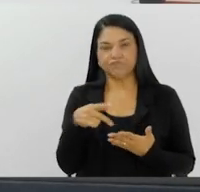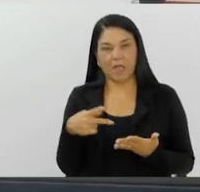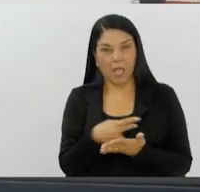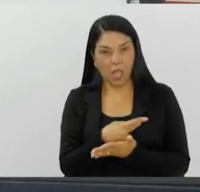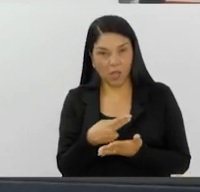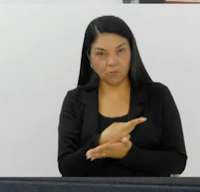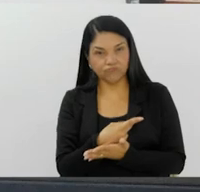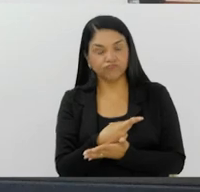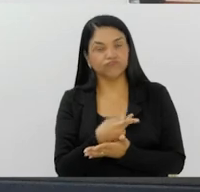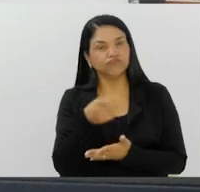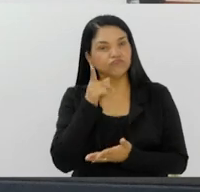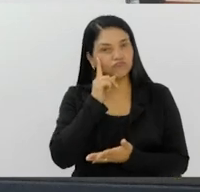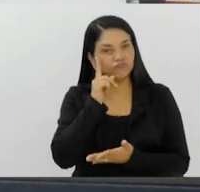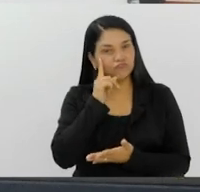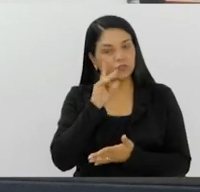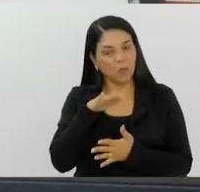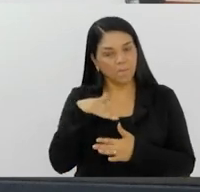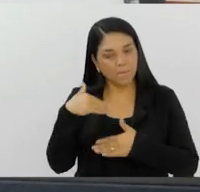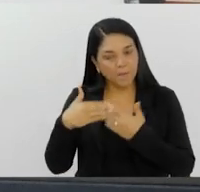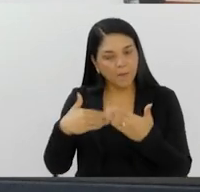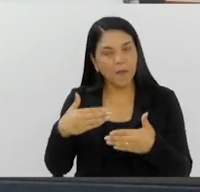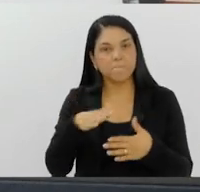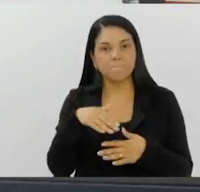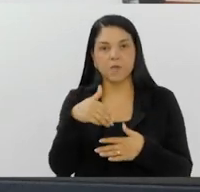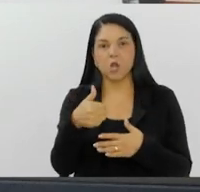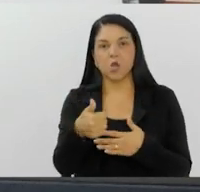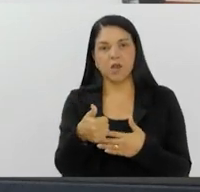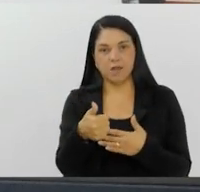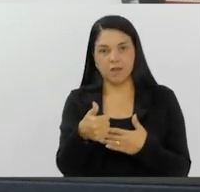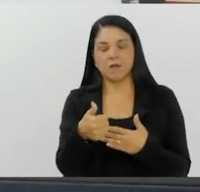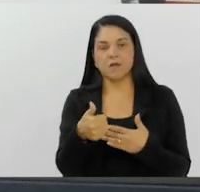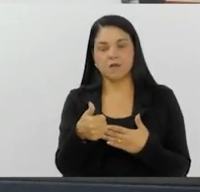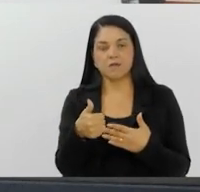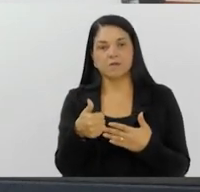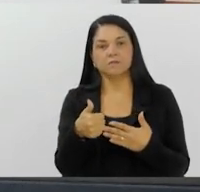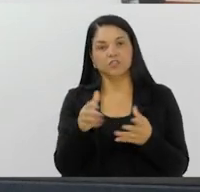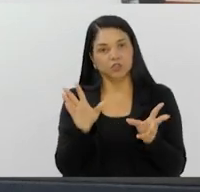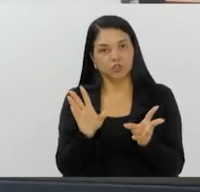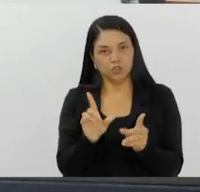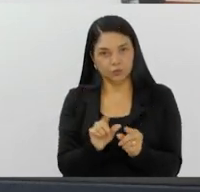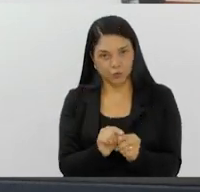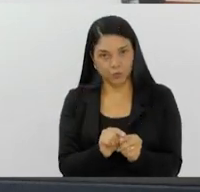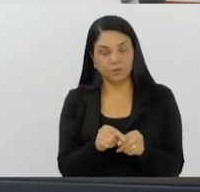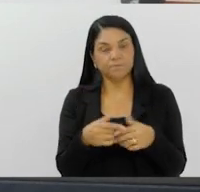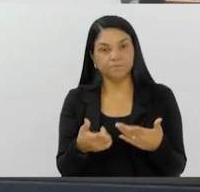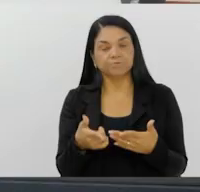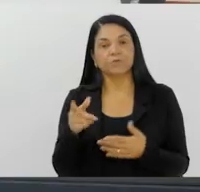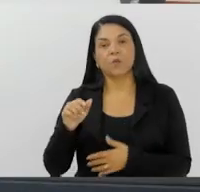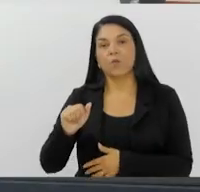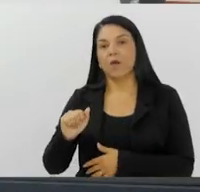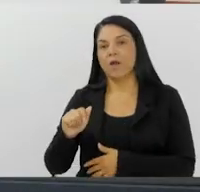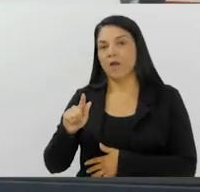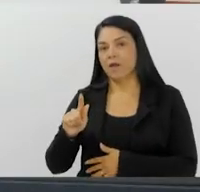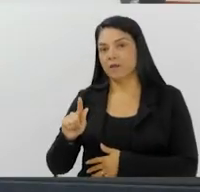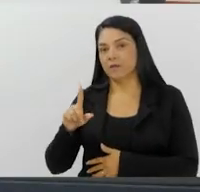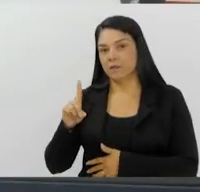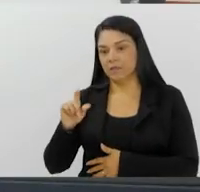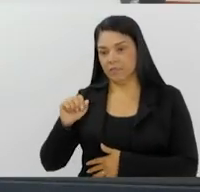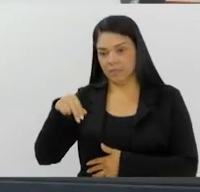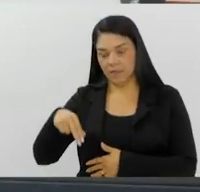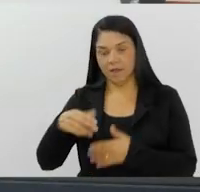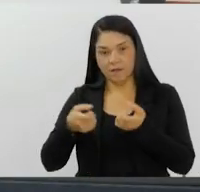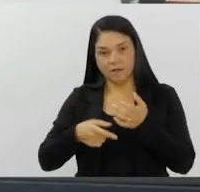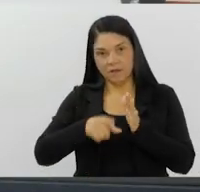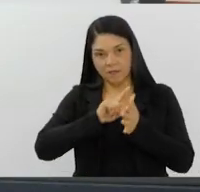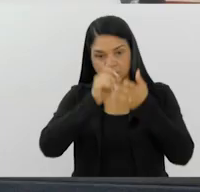tratado para que seja minimizado Então como agdan já muito bem colocou aqui